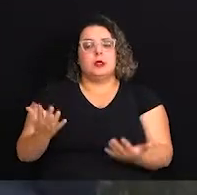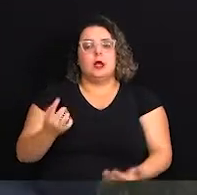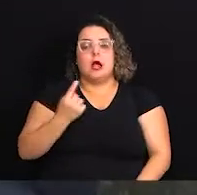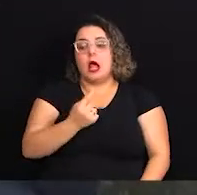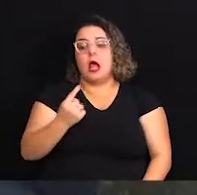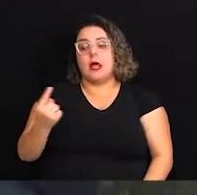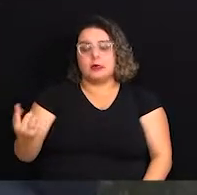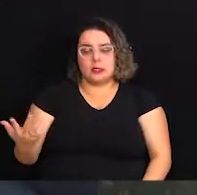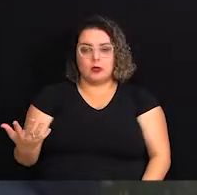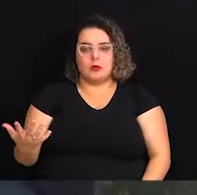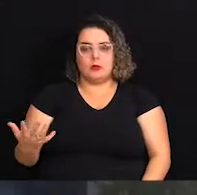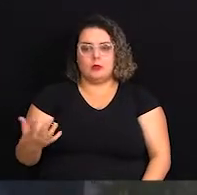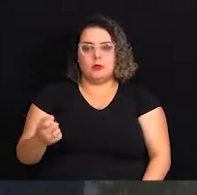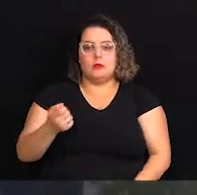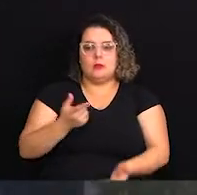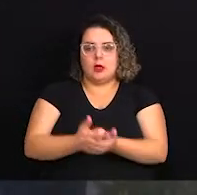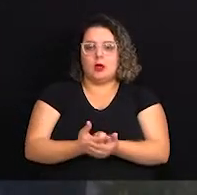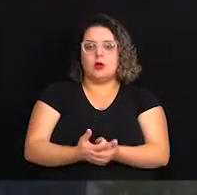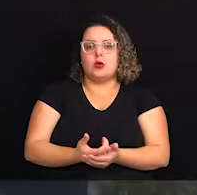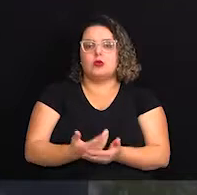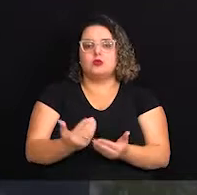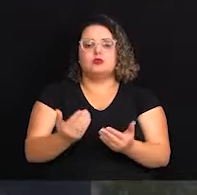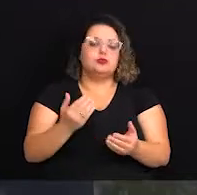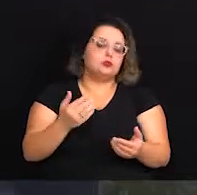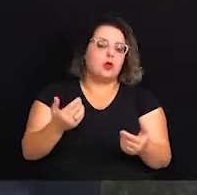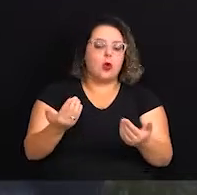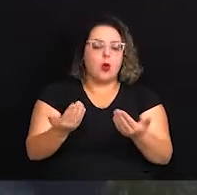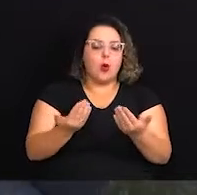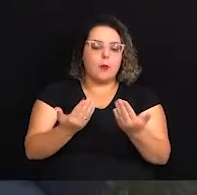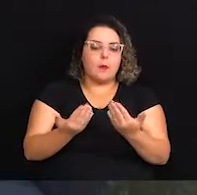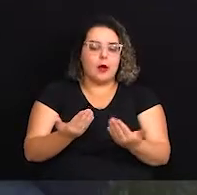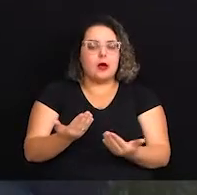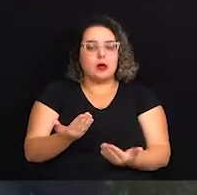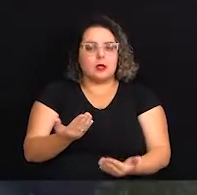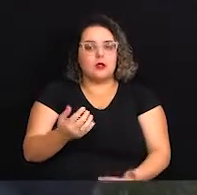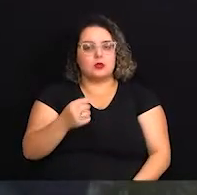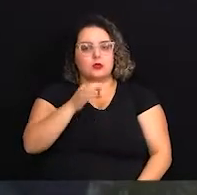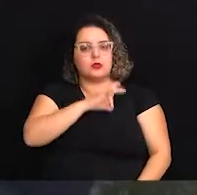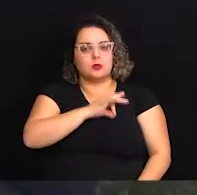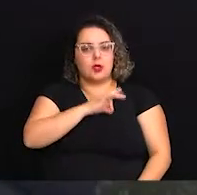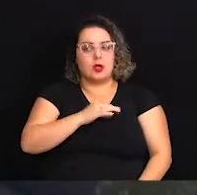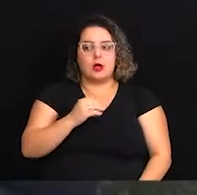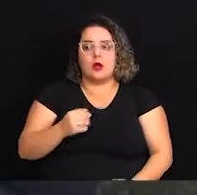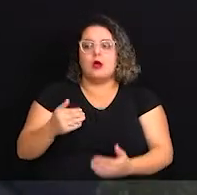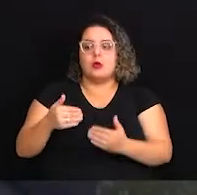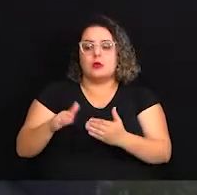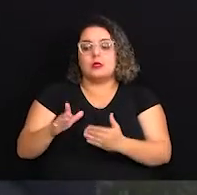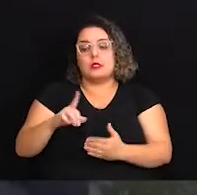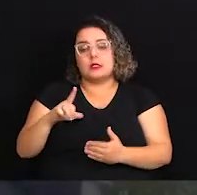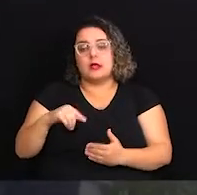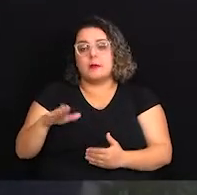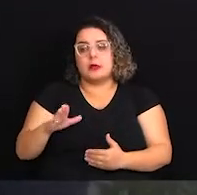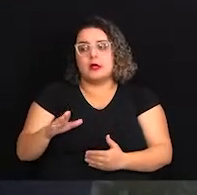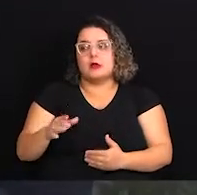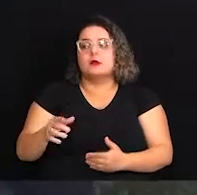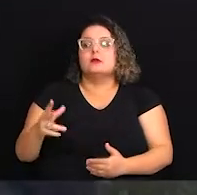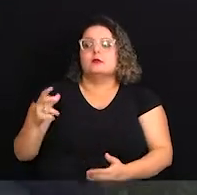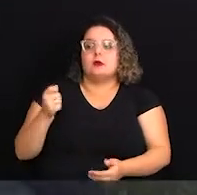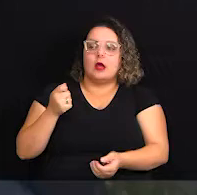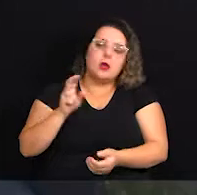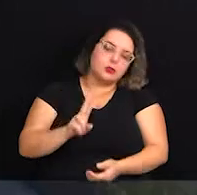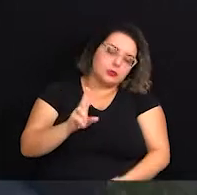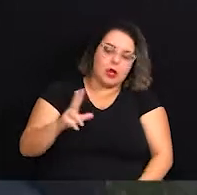vai contribuir com a proporção do seu salário e o que sobra, aí sim eles vão poder fazer as suas despesas